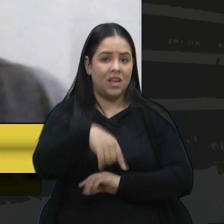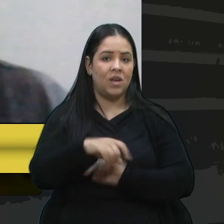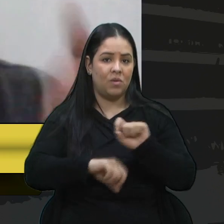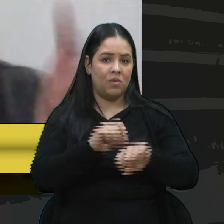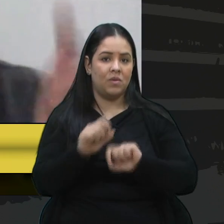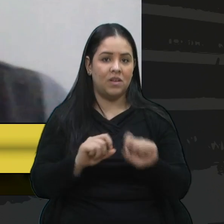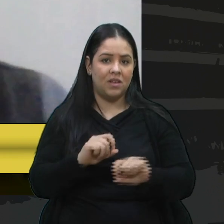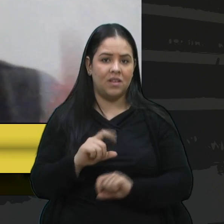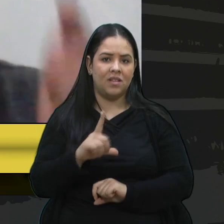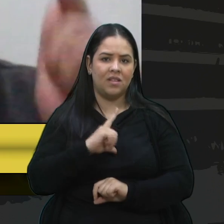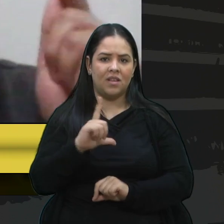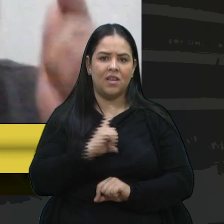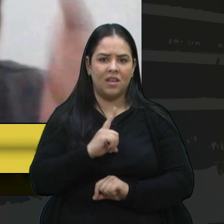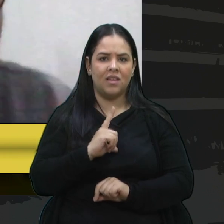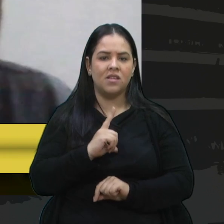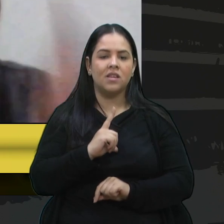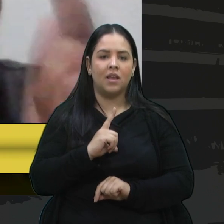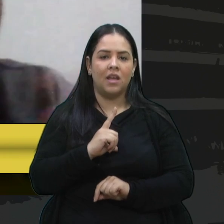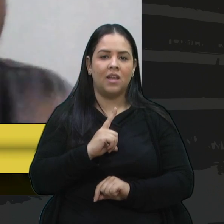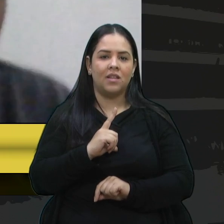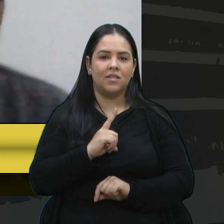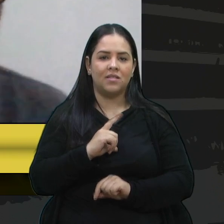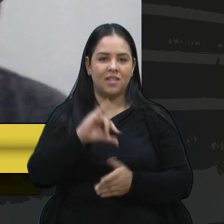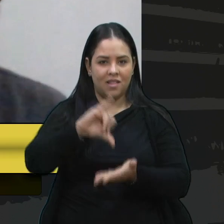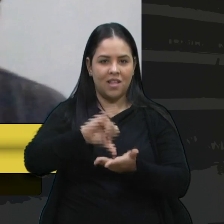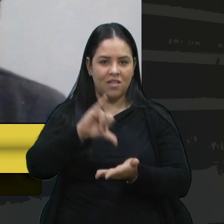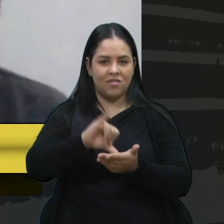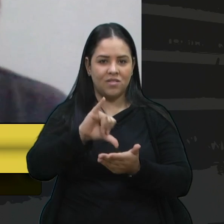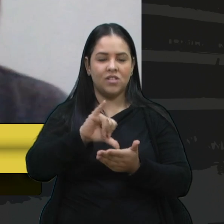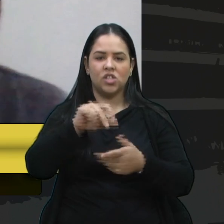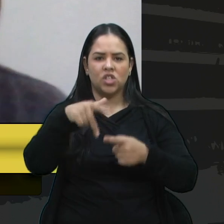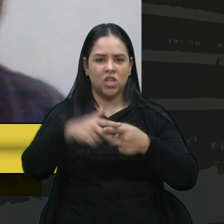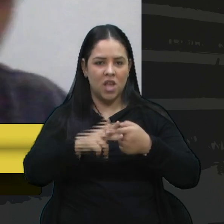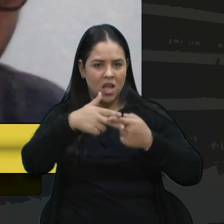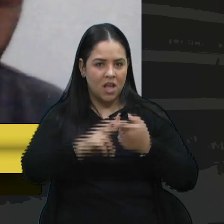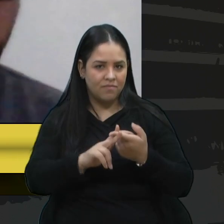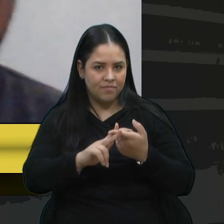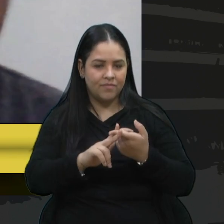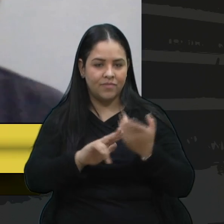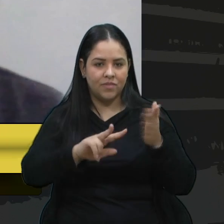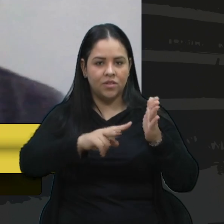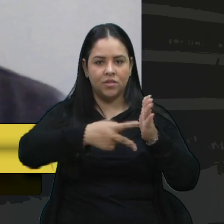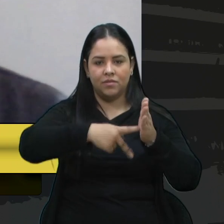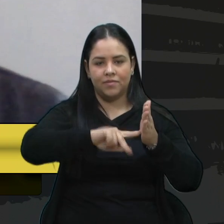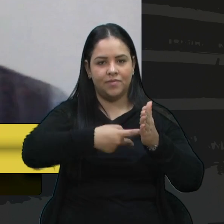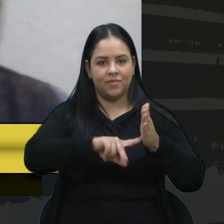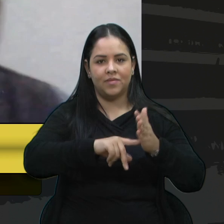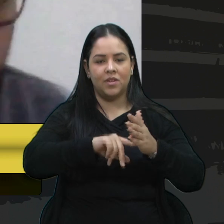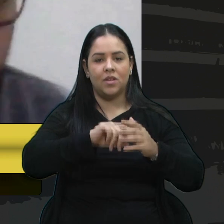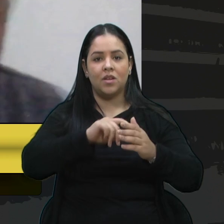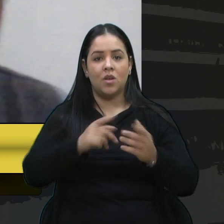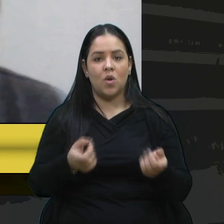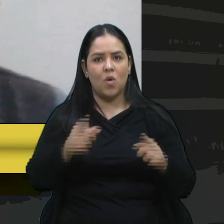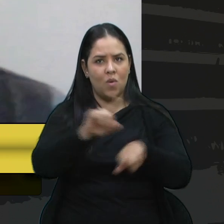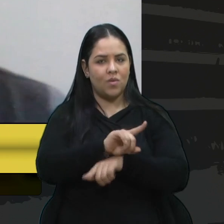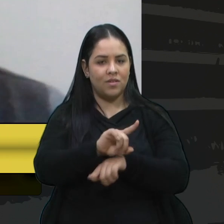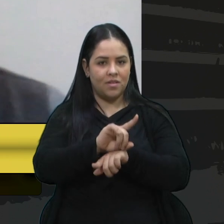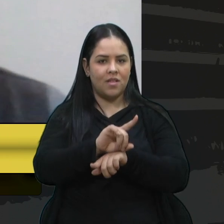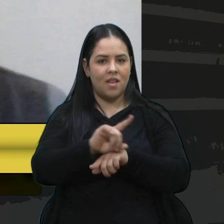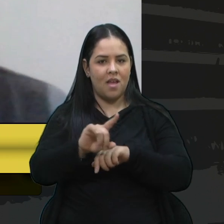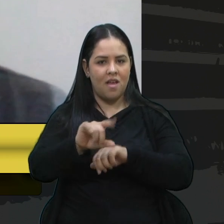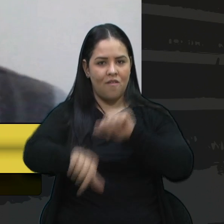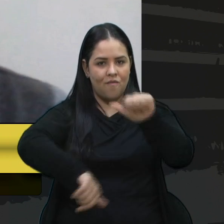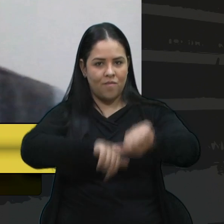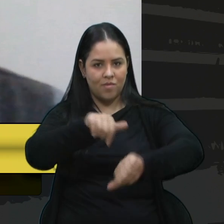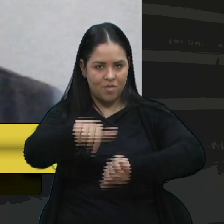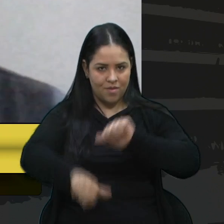centrais sindicais hoje discutindo com o Congresso Nacional medidas contra a reforma administrativa. Então, importante a sua fala,